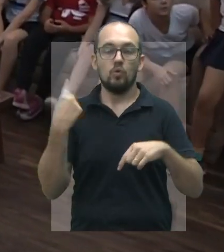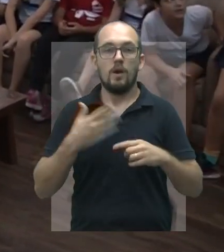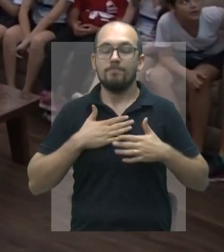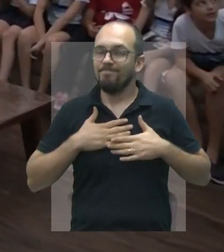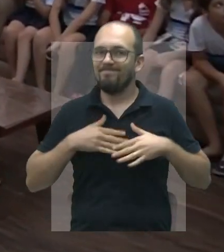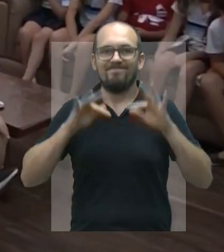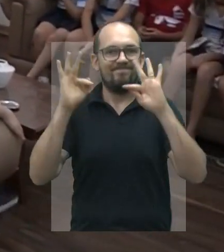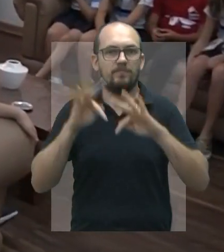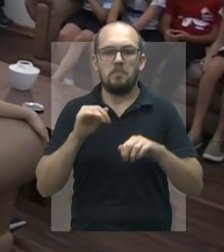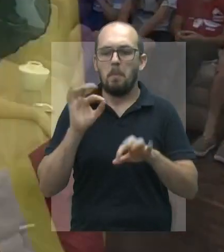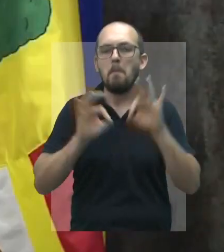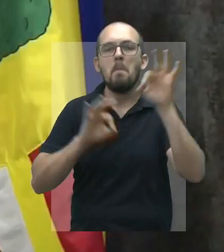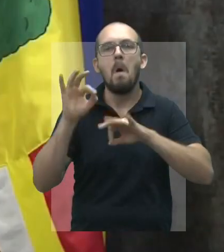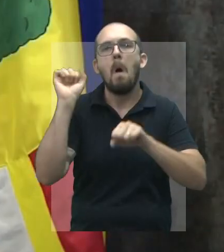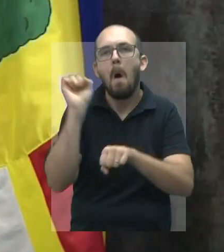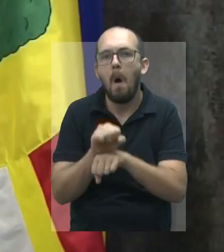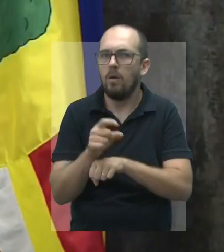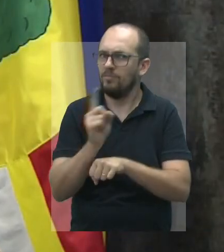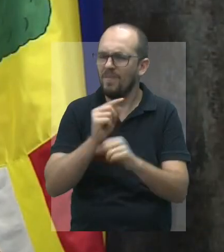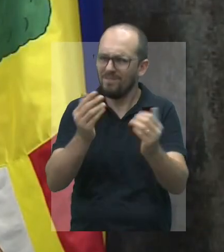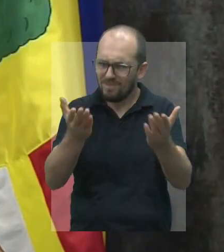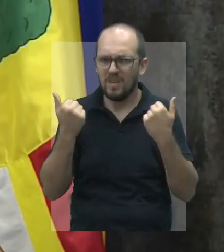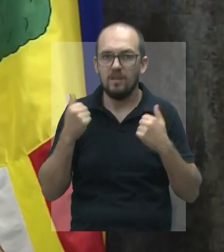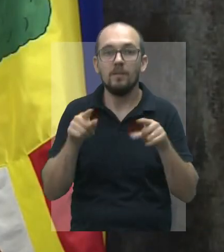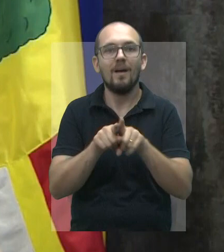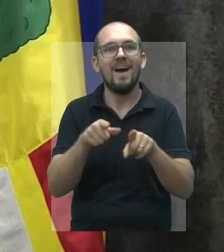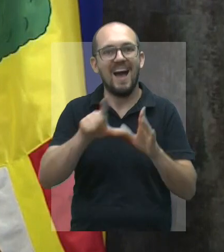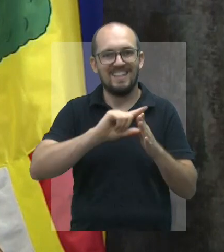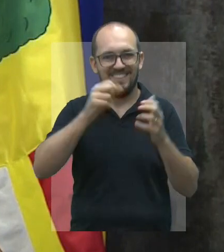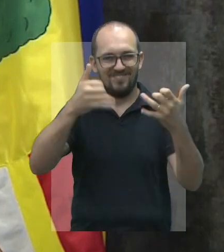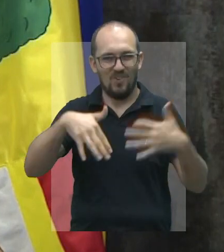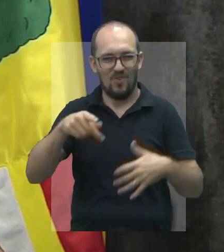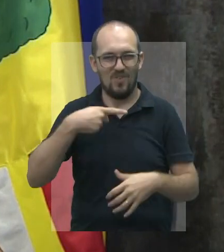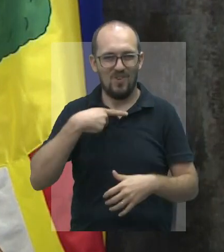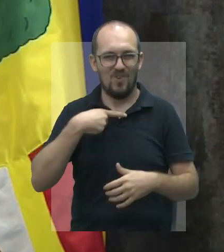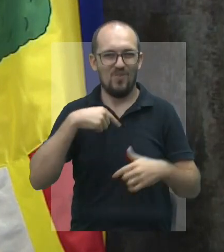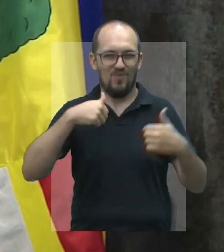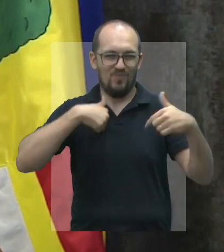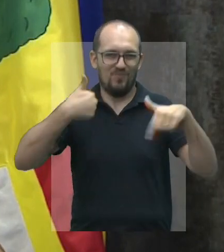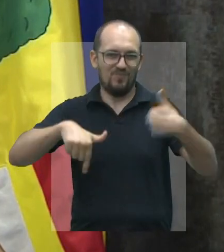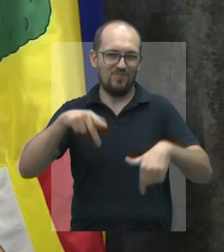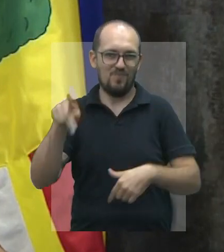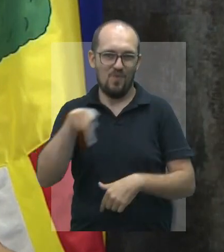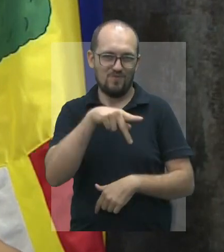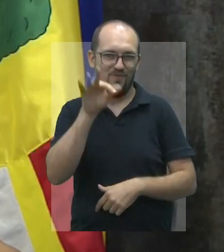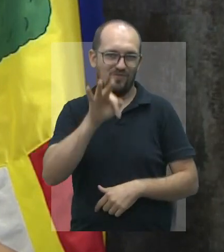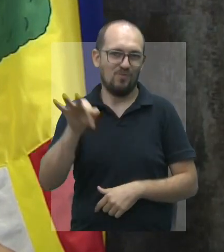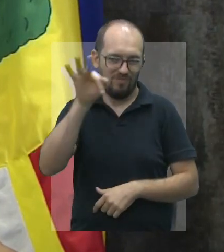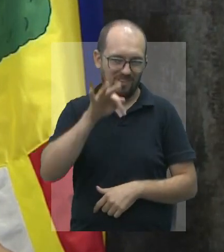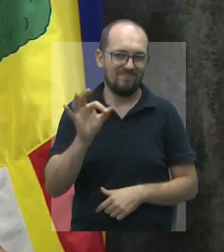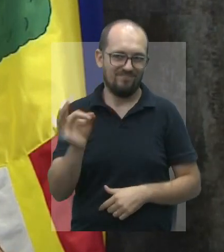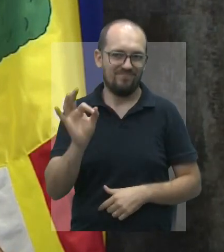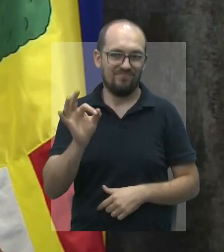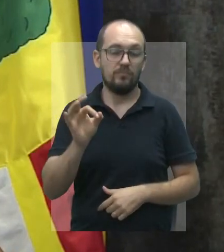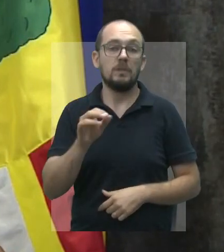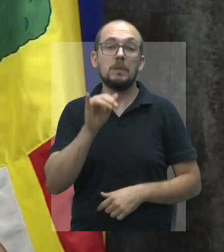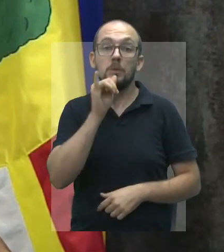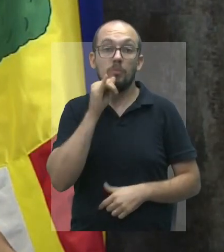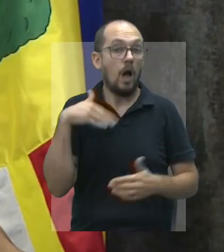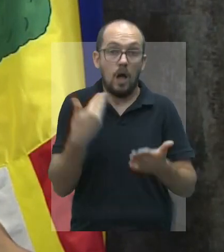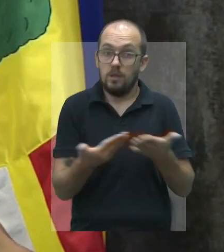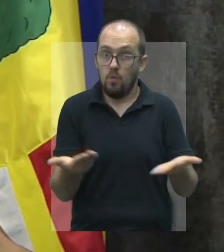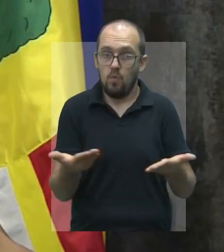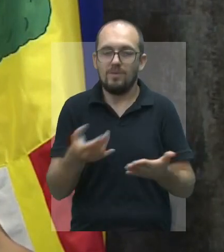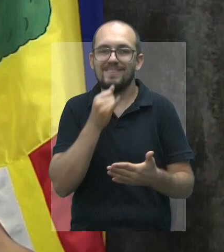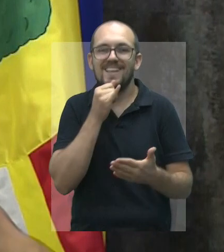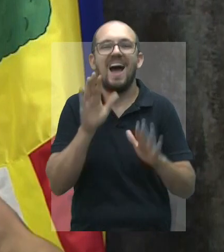esse projeto não pare, né? E você bem disse, né, já que eu dou aula no ensino superior, nas faculdades, até hoje, né,